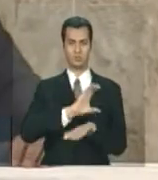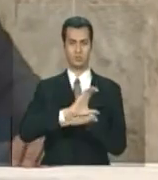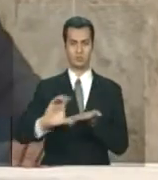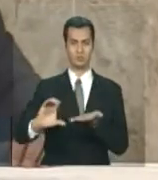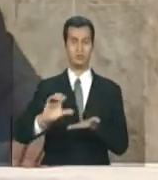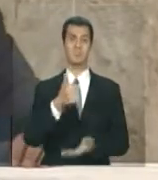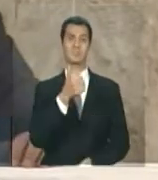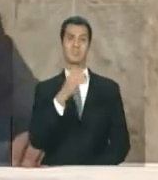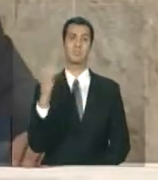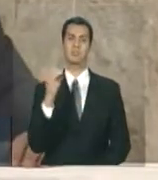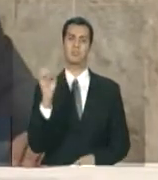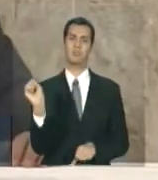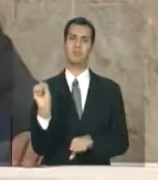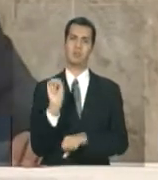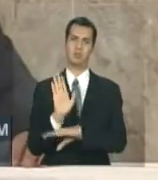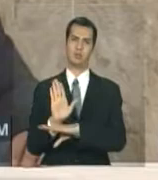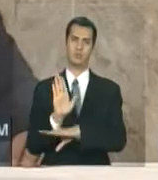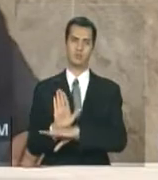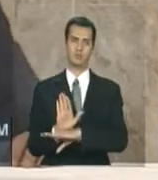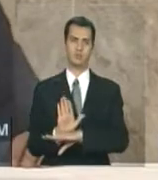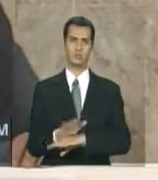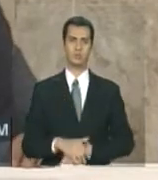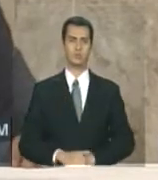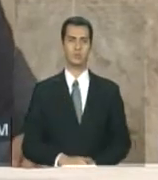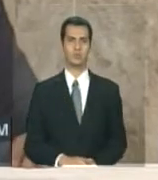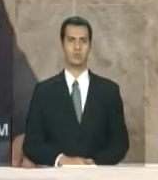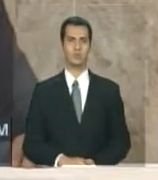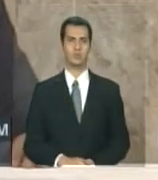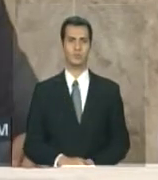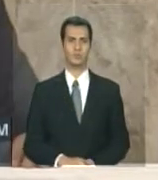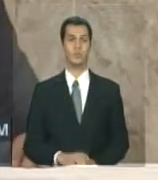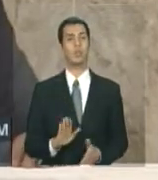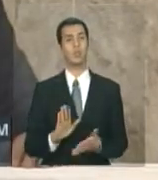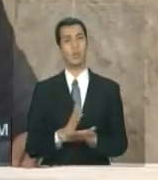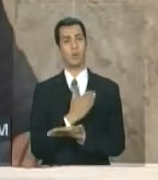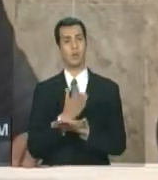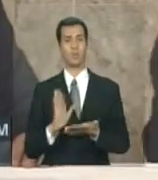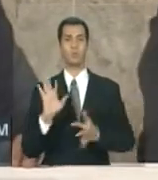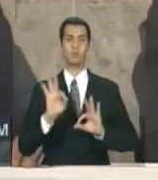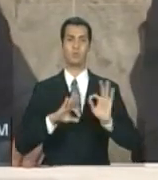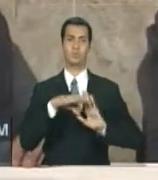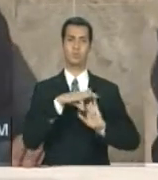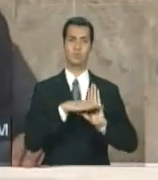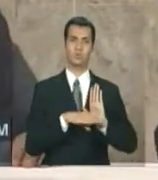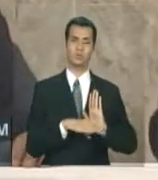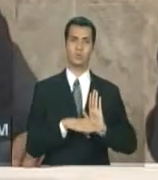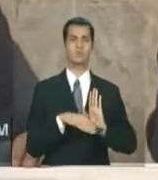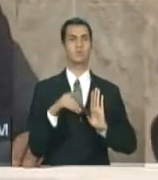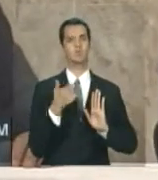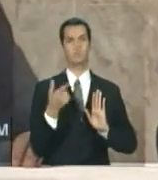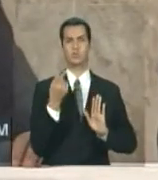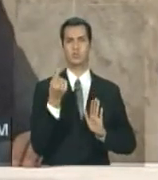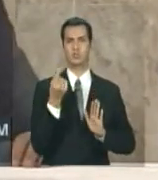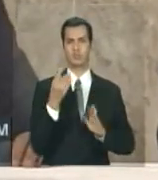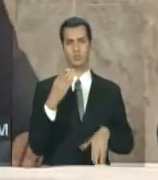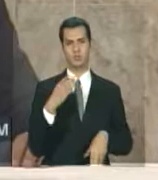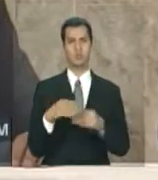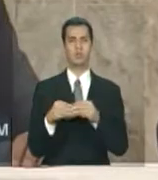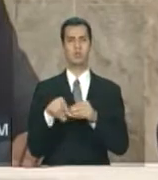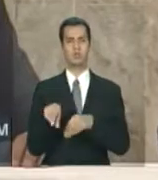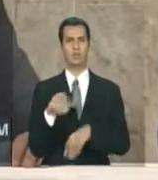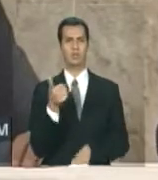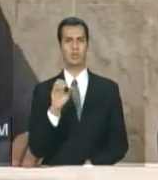os outros seriam feitos para o governo. Existem programas que não estão dentro desses 10 milhões. Se nós formos